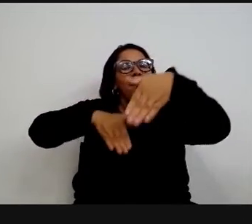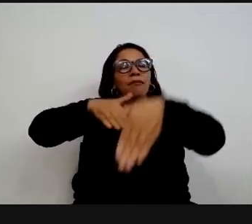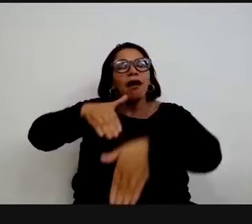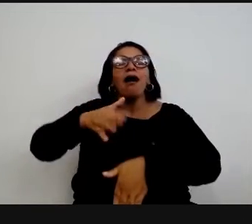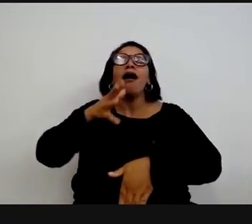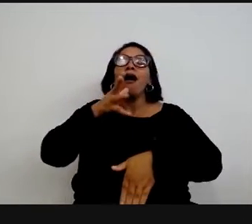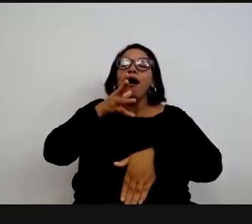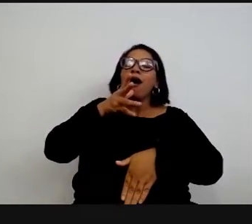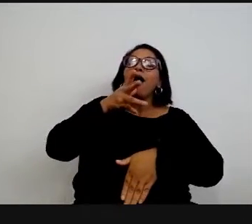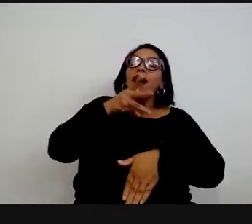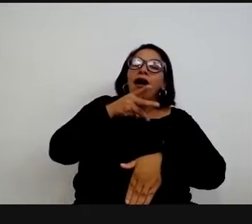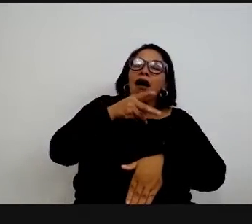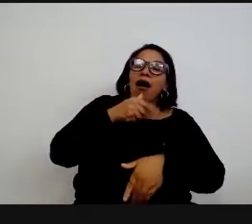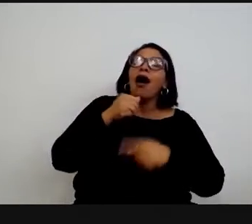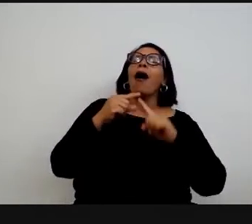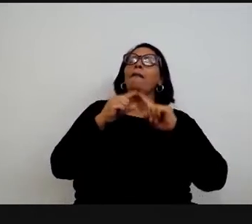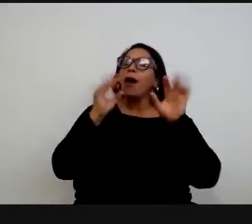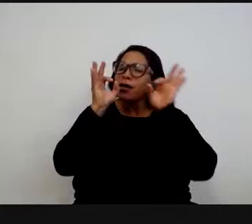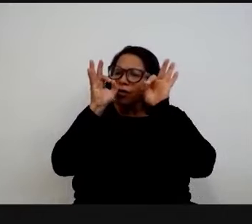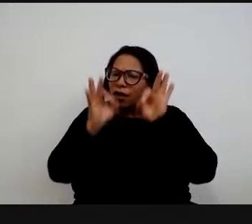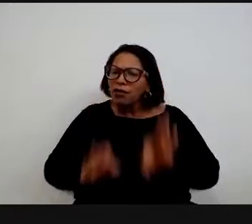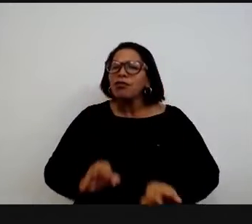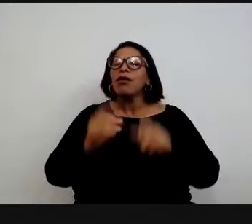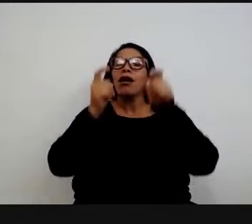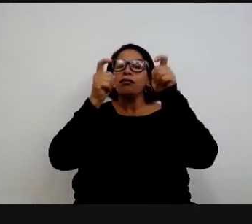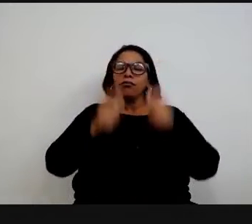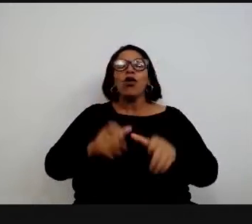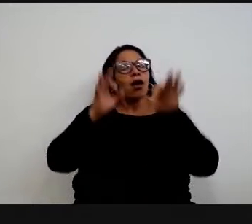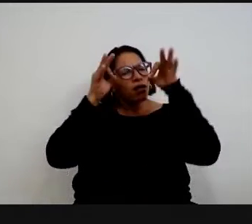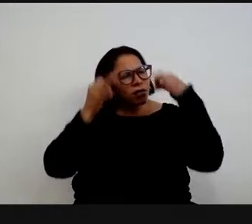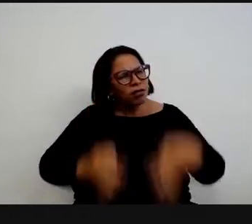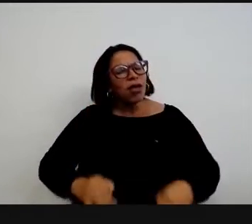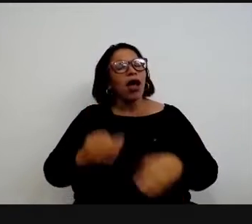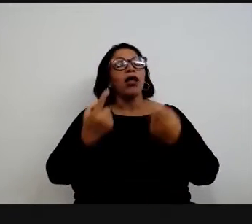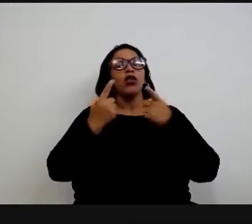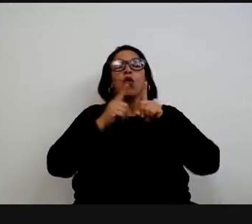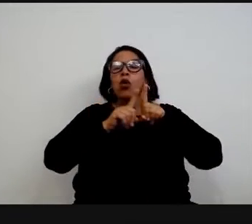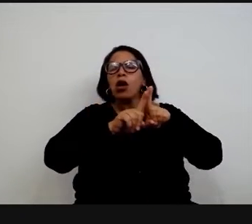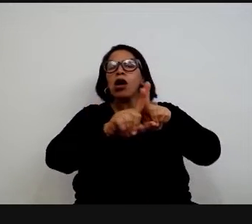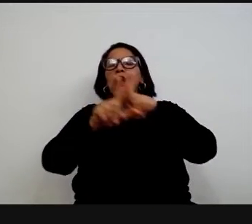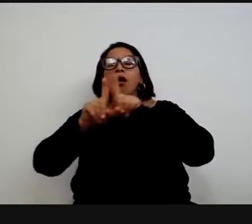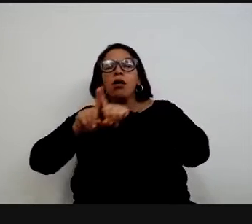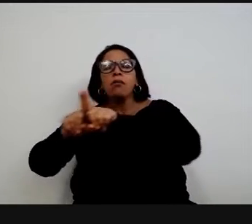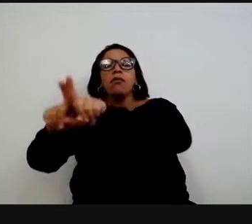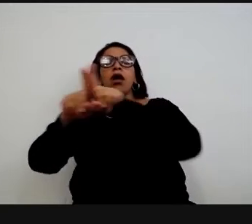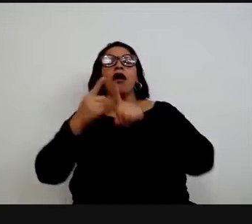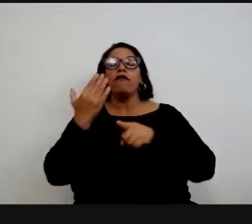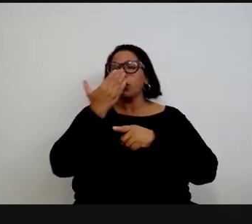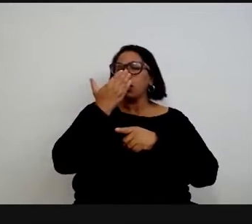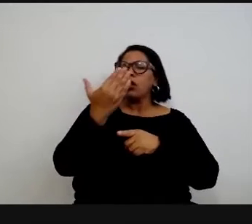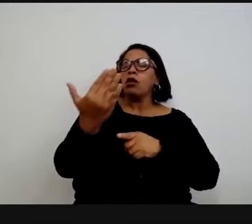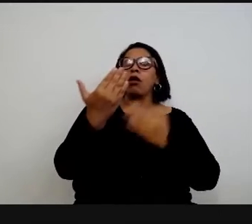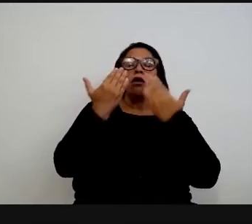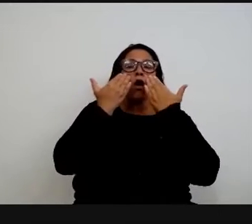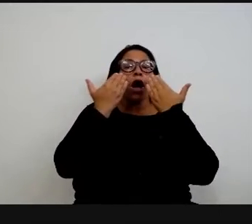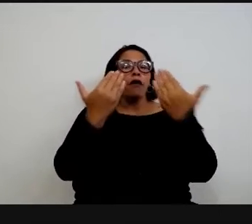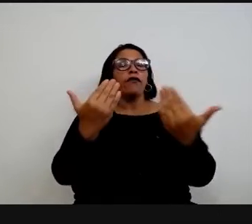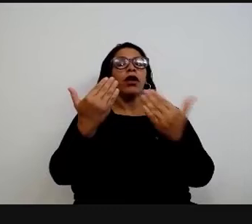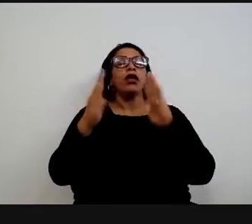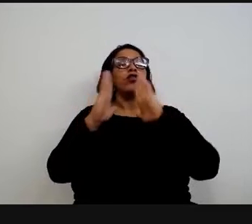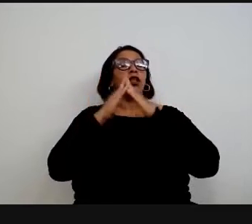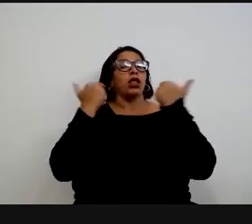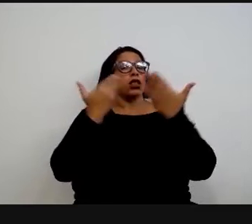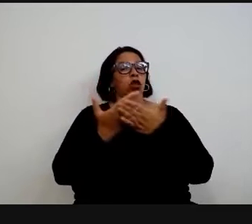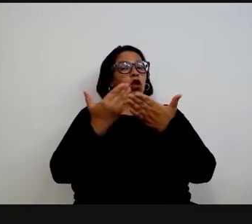passos ainda, né? Mas estamos no caminho certo, eu acredito, viu, Ruth? Com vocês, que estão à frente das escolas do Legislativo